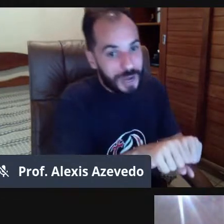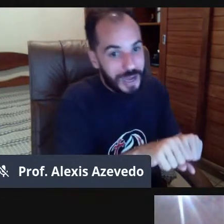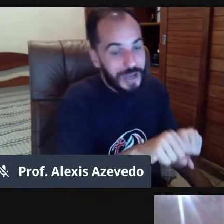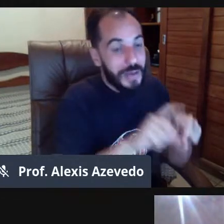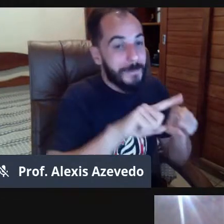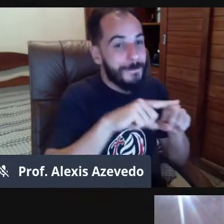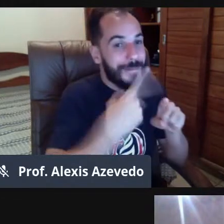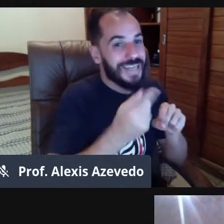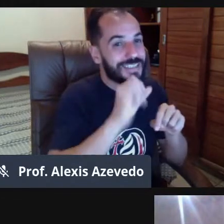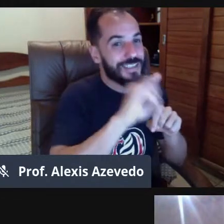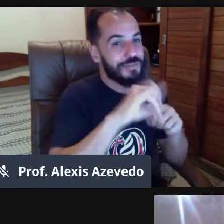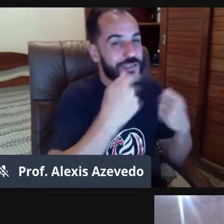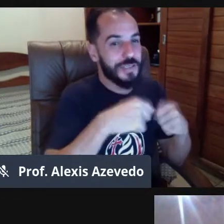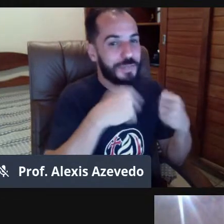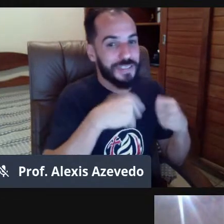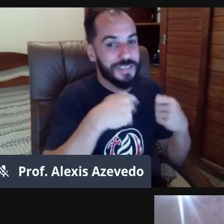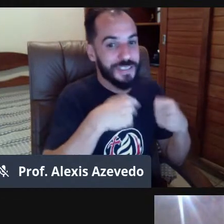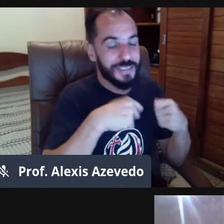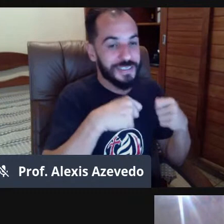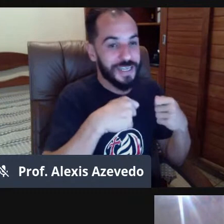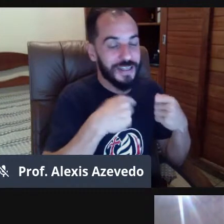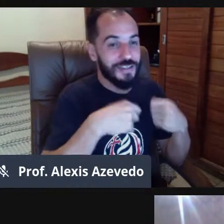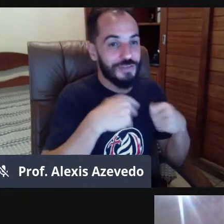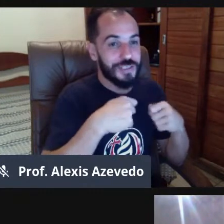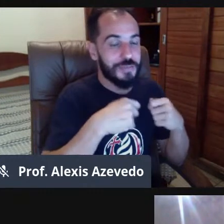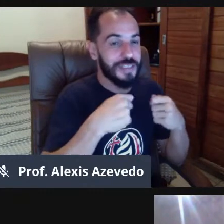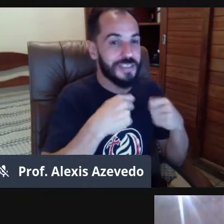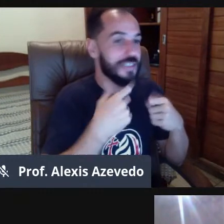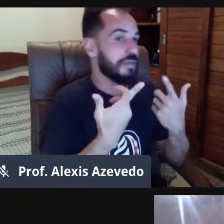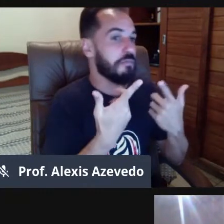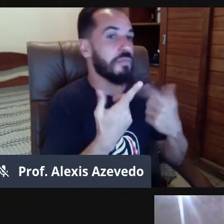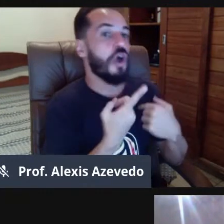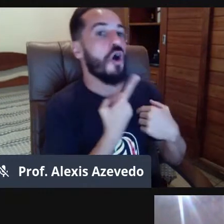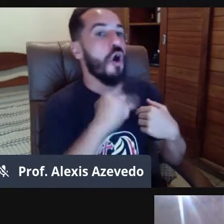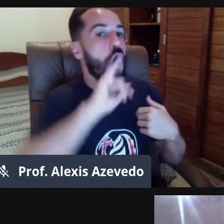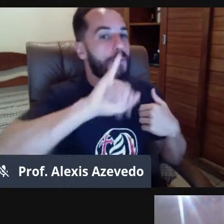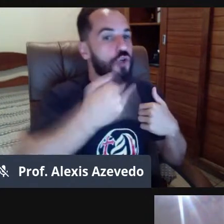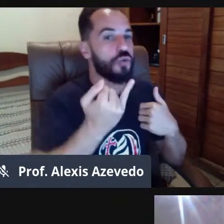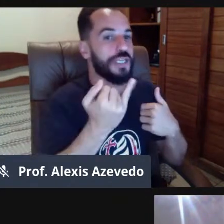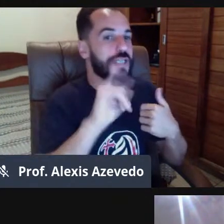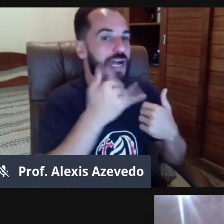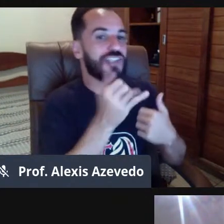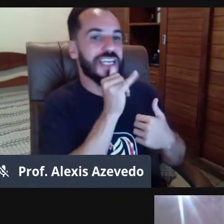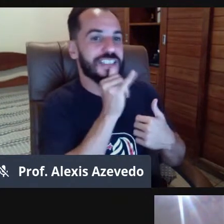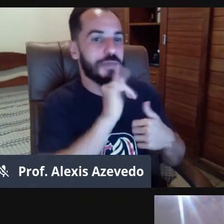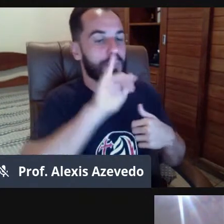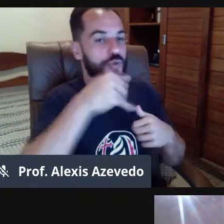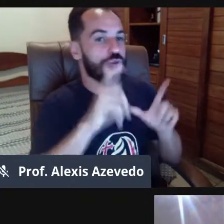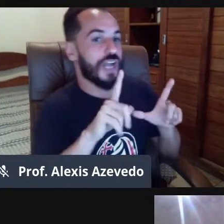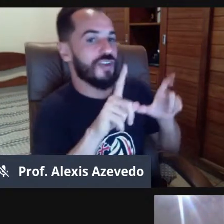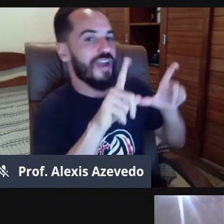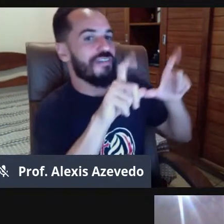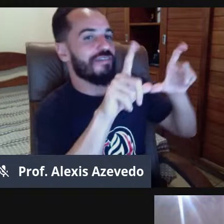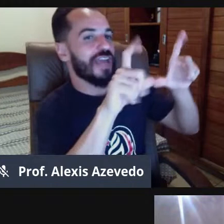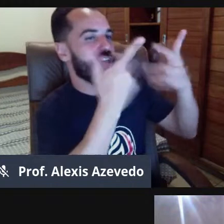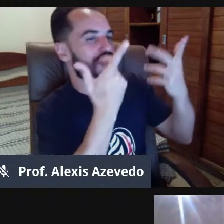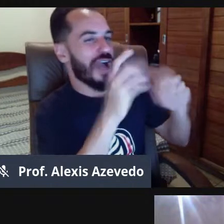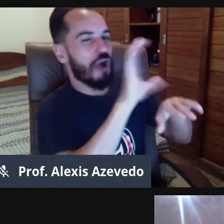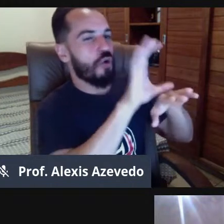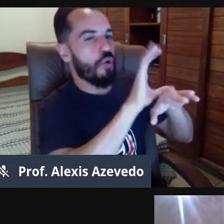alguma coisa assim, às vezes você fica amarrado lá para trás e tem que esperar, às vezes, outro ano, outro semestre para poder